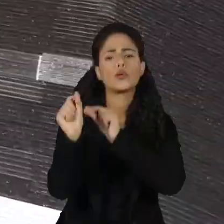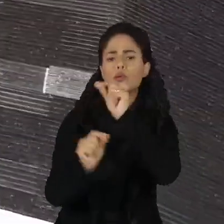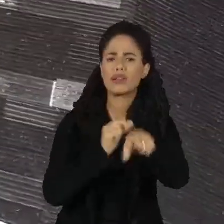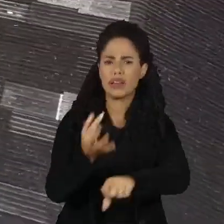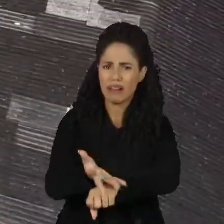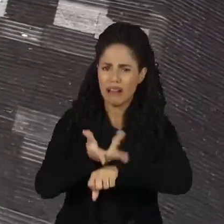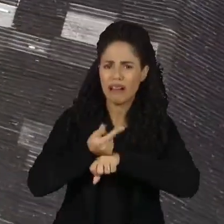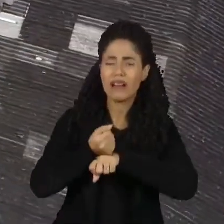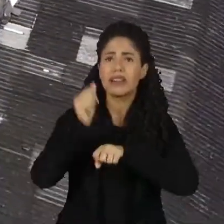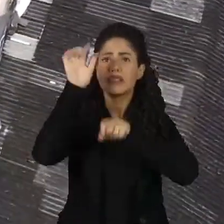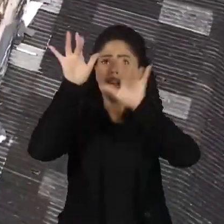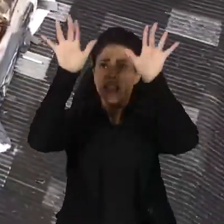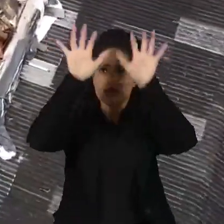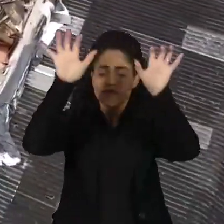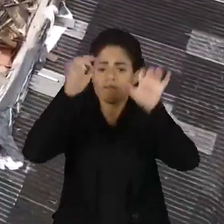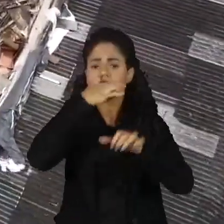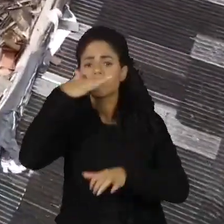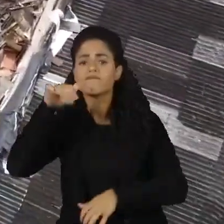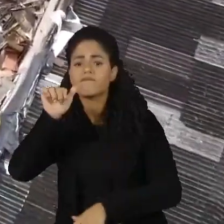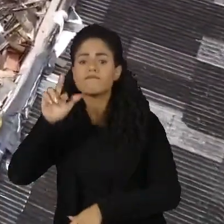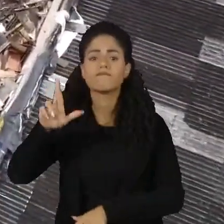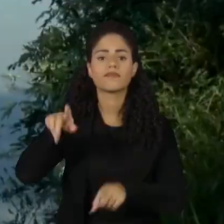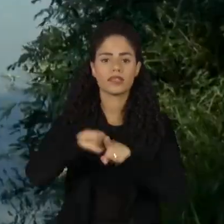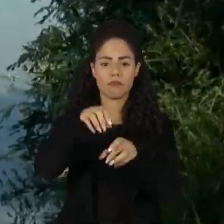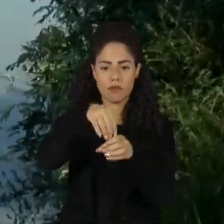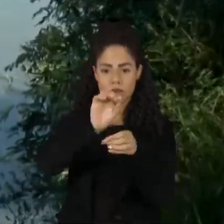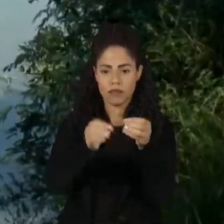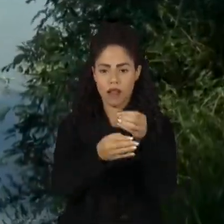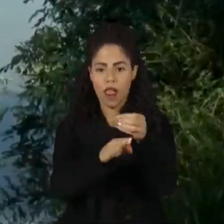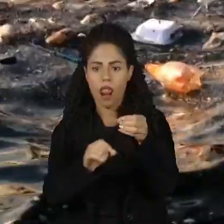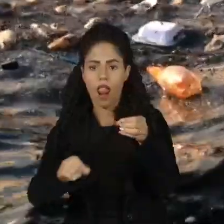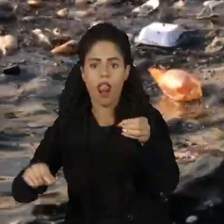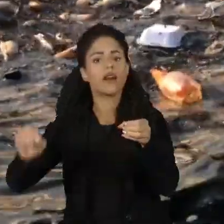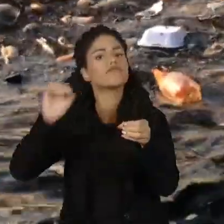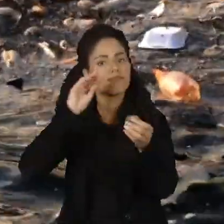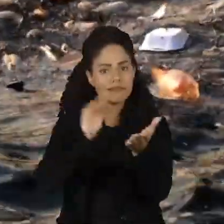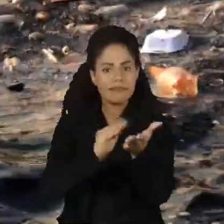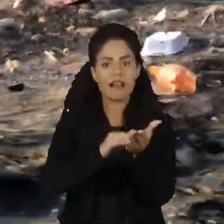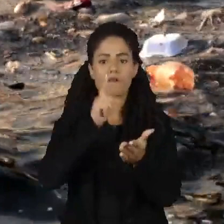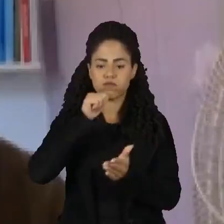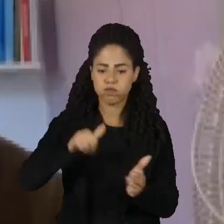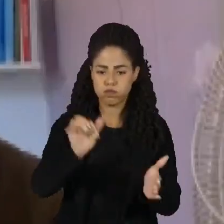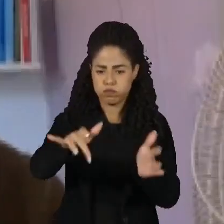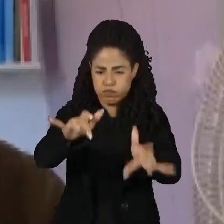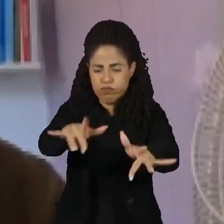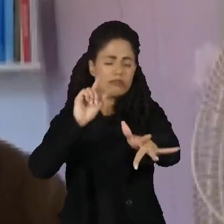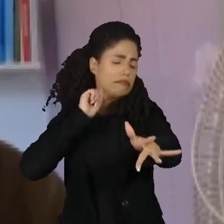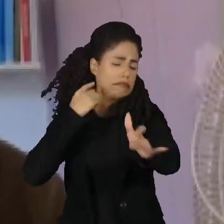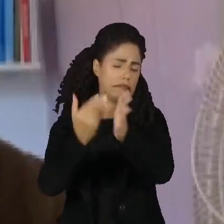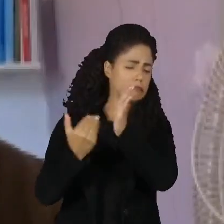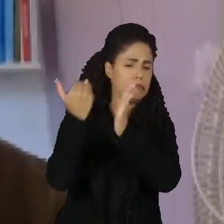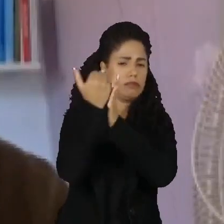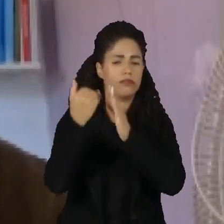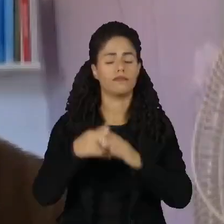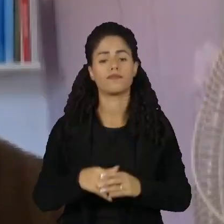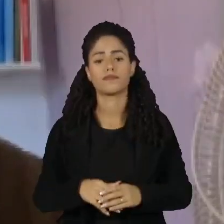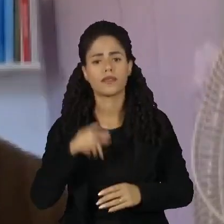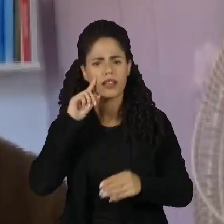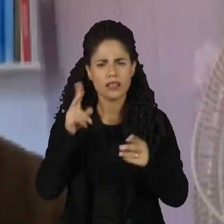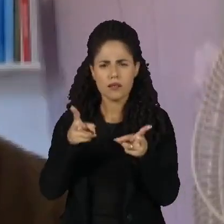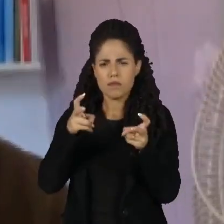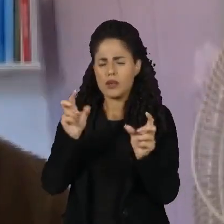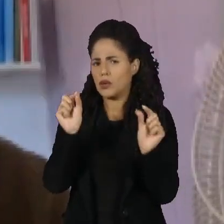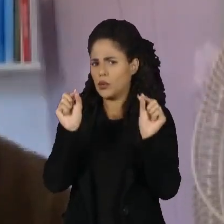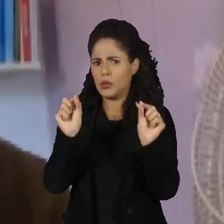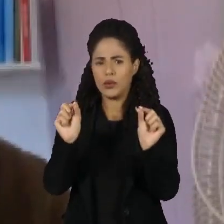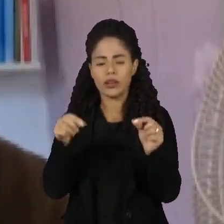ar, seguido pela falta de saneamento básico e a poluição de rios e mares. Os efeitos, se você for ver, eles